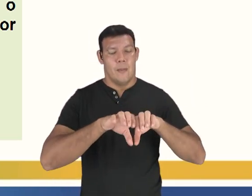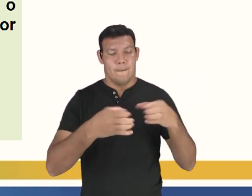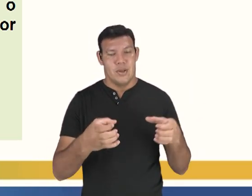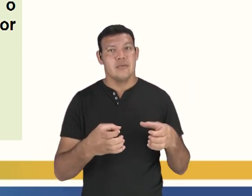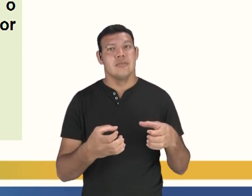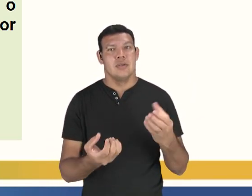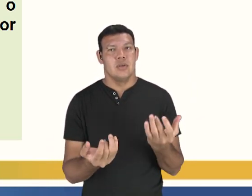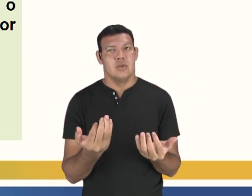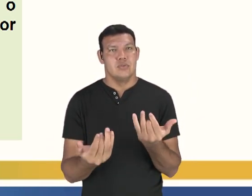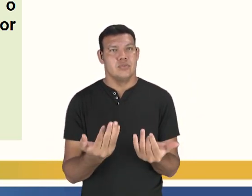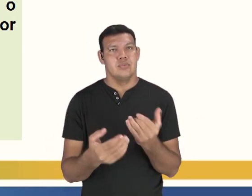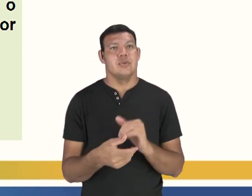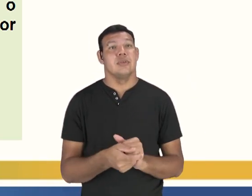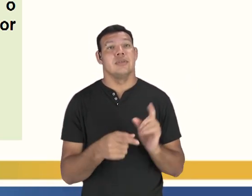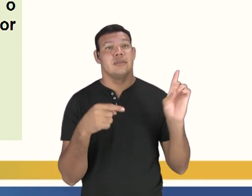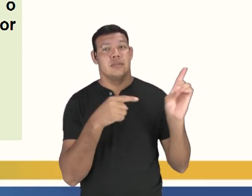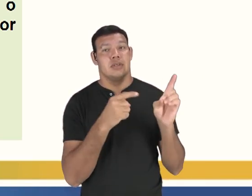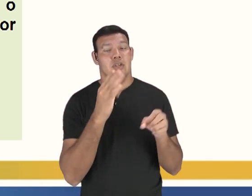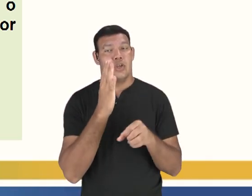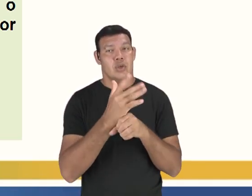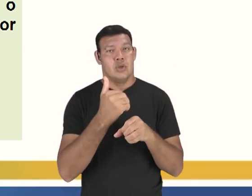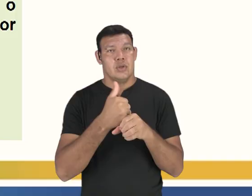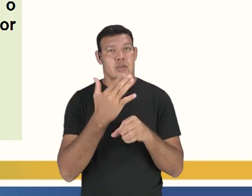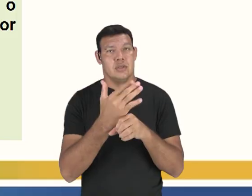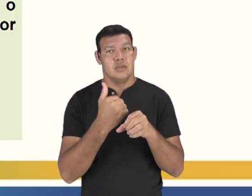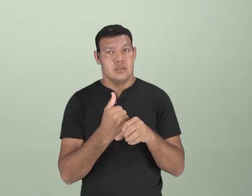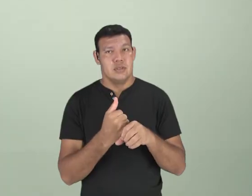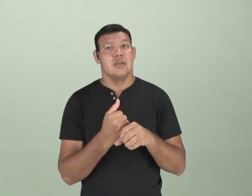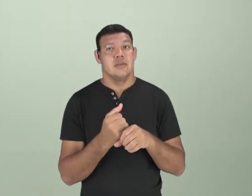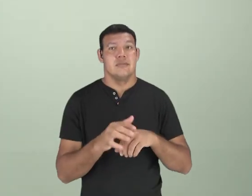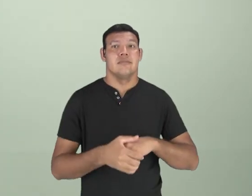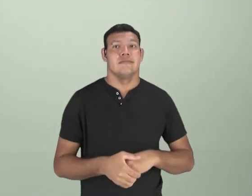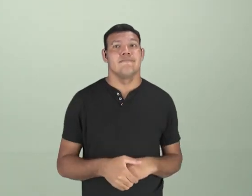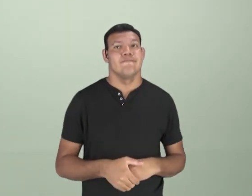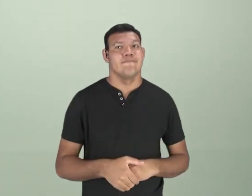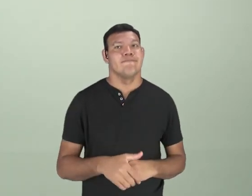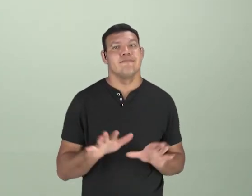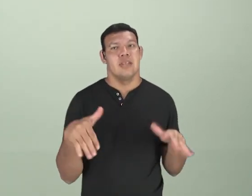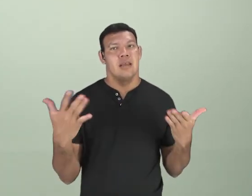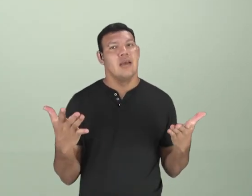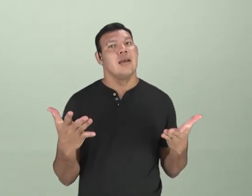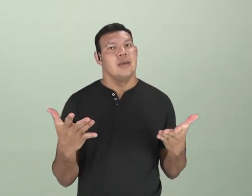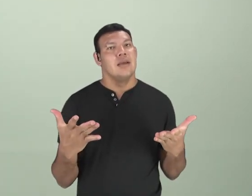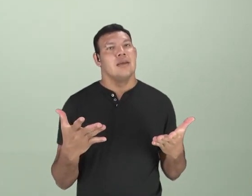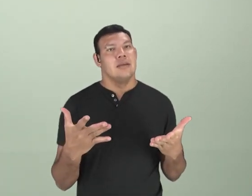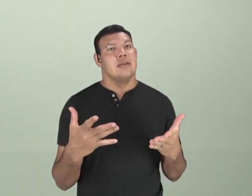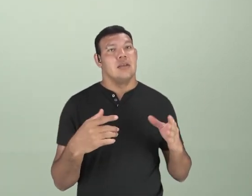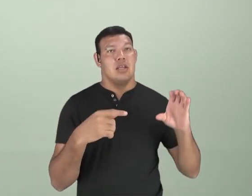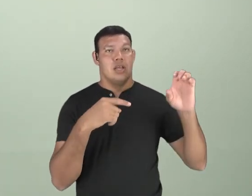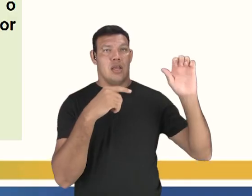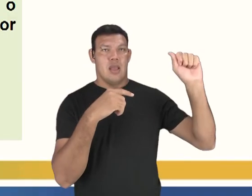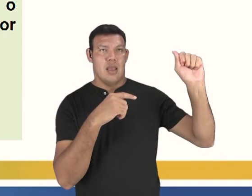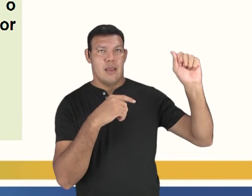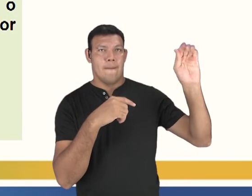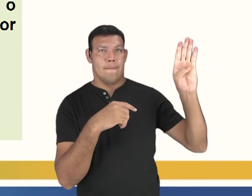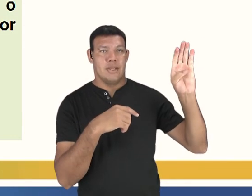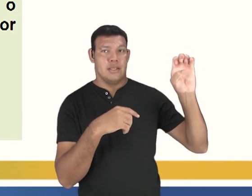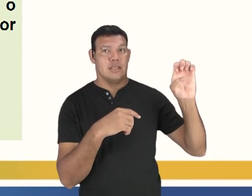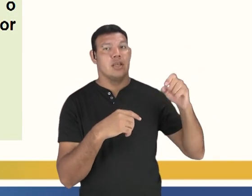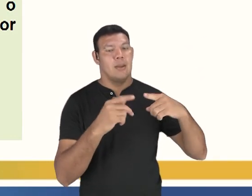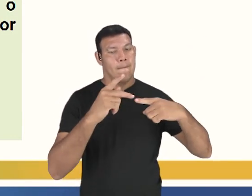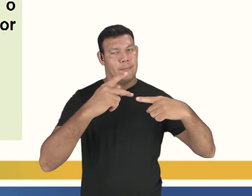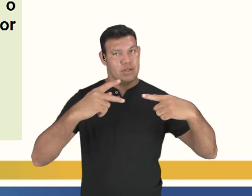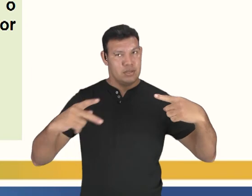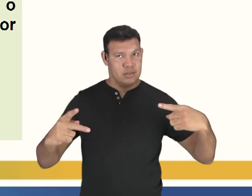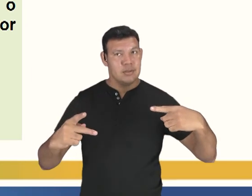ela é um carboidrato. Lembra lá dos macronutrientes? Um carboidrato é fonte de açúcar, né? As 3 primeiras opções são proteínas,